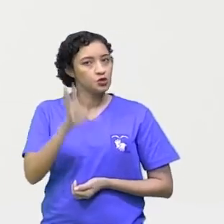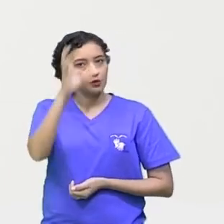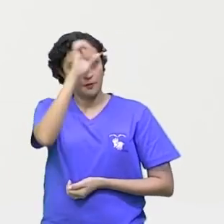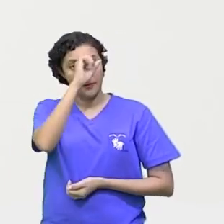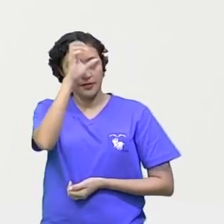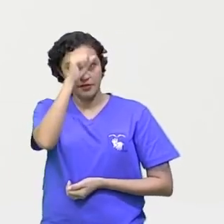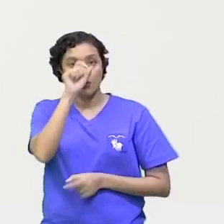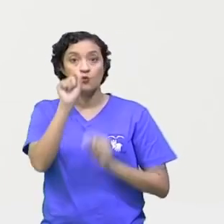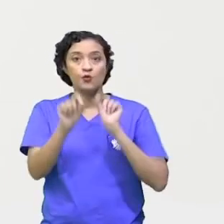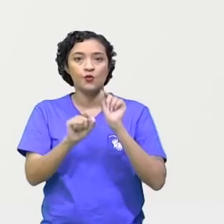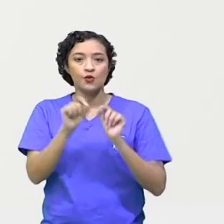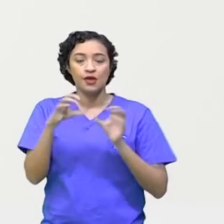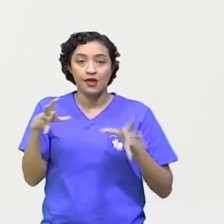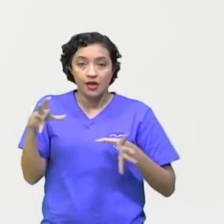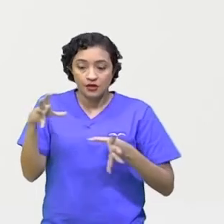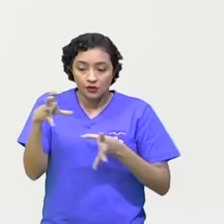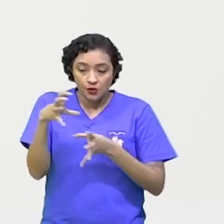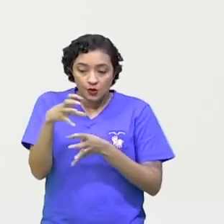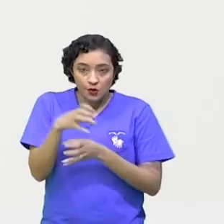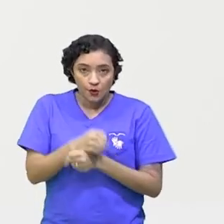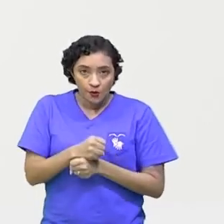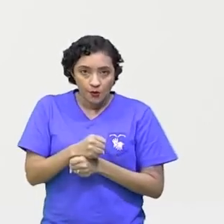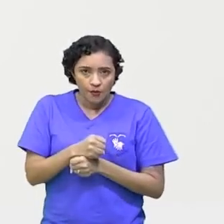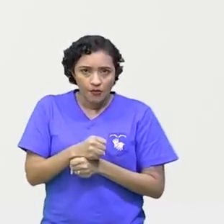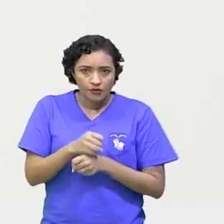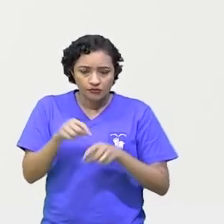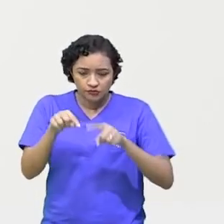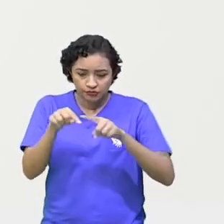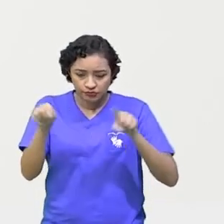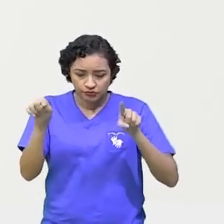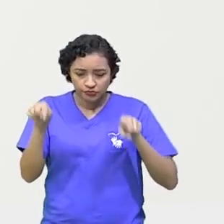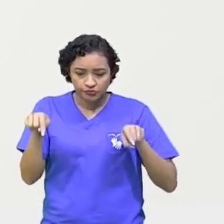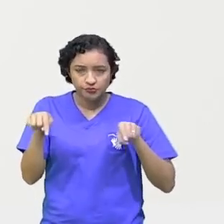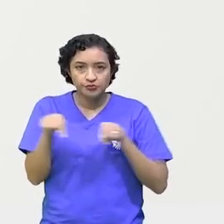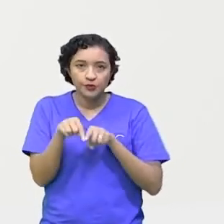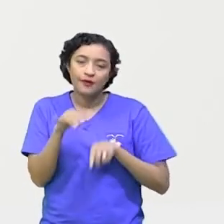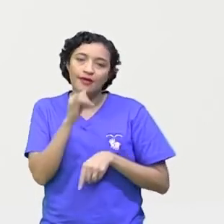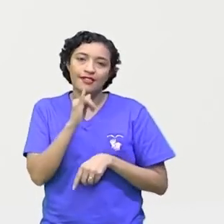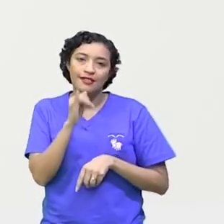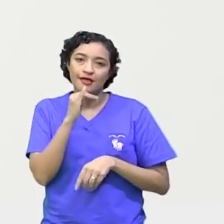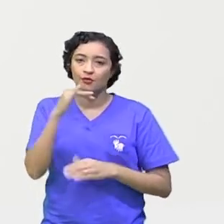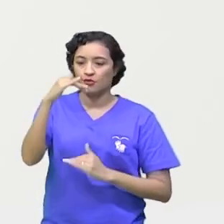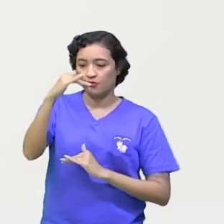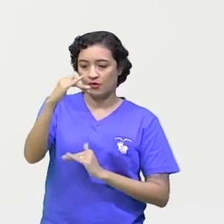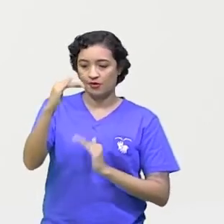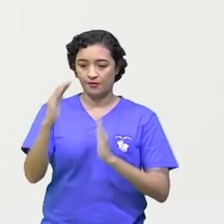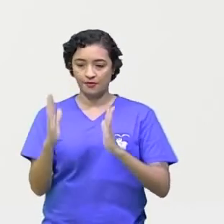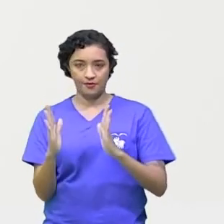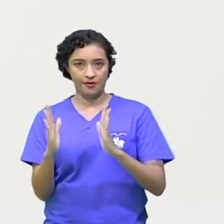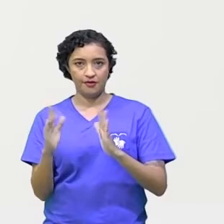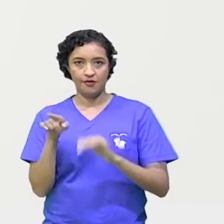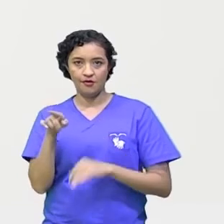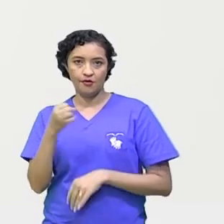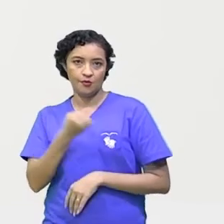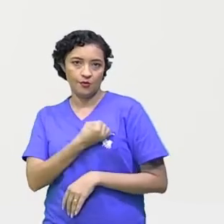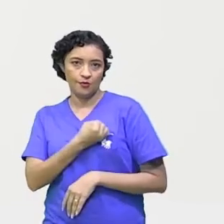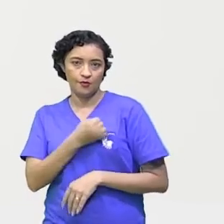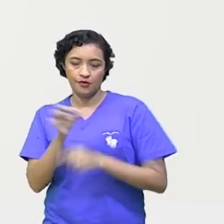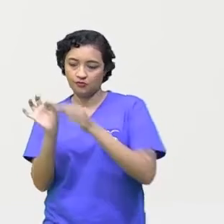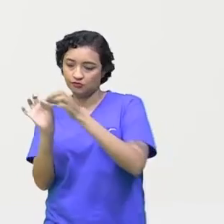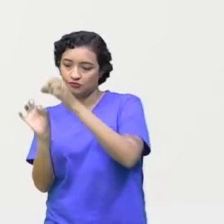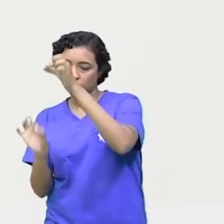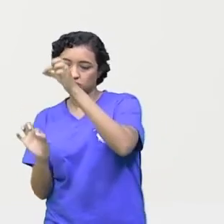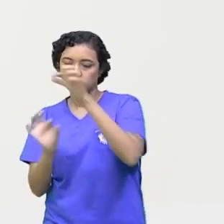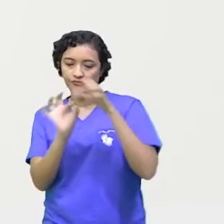de todos os lados. Muito bem. Então, se o perímetro é a soma de todos